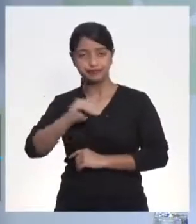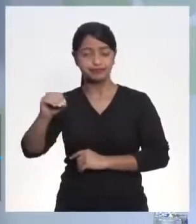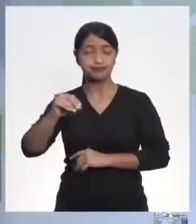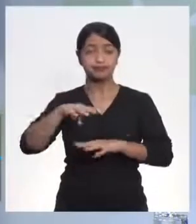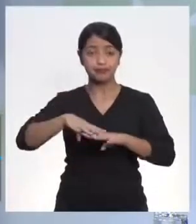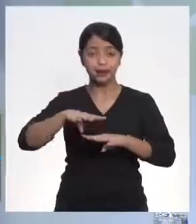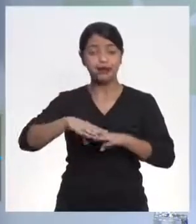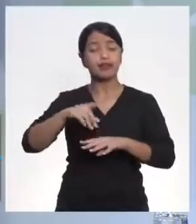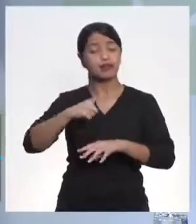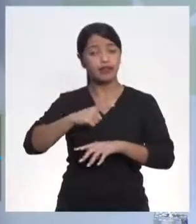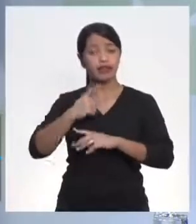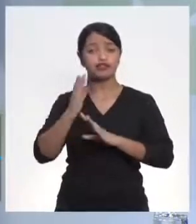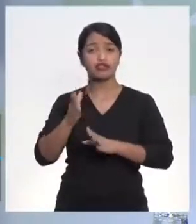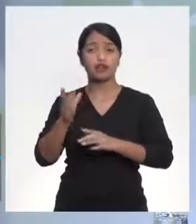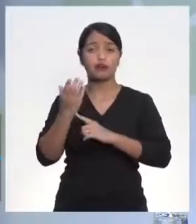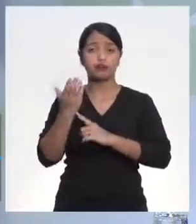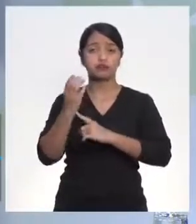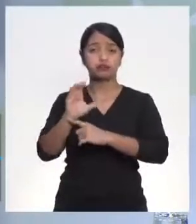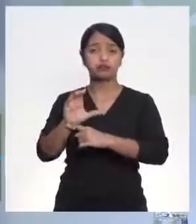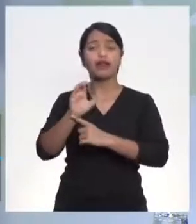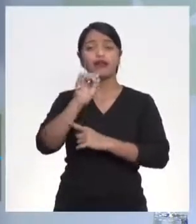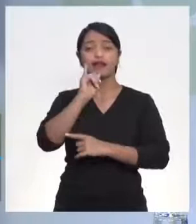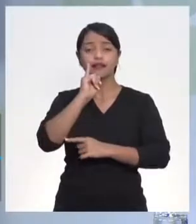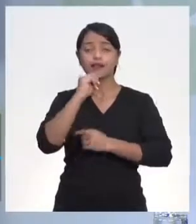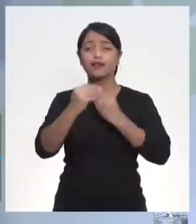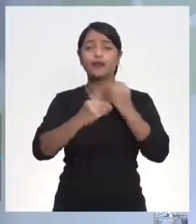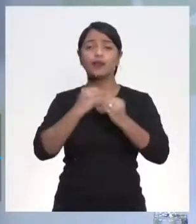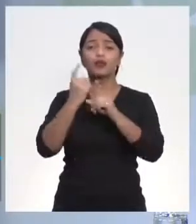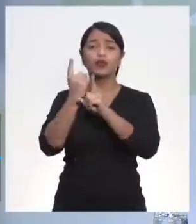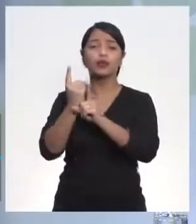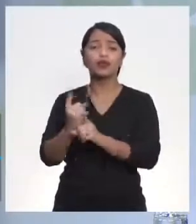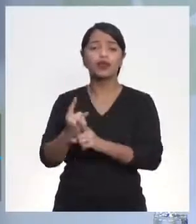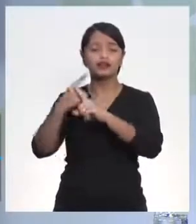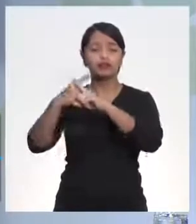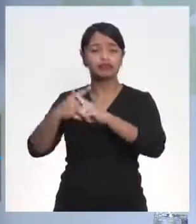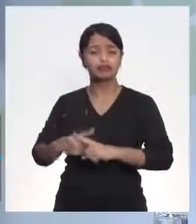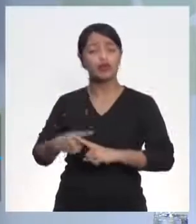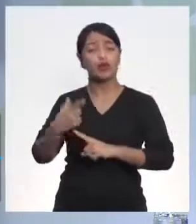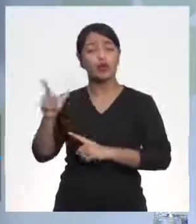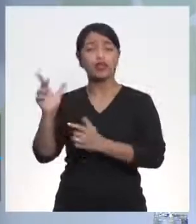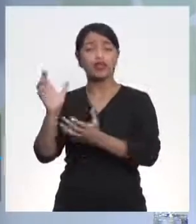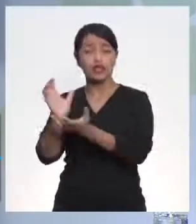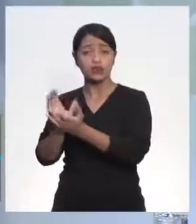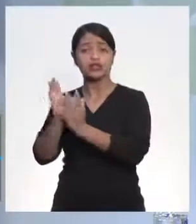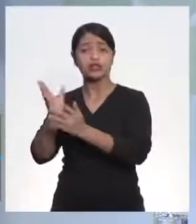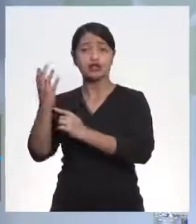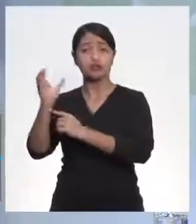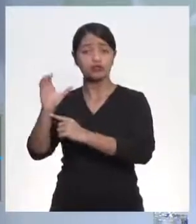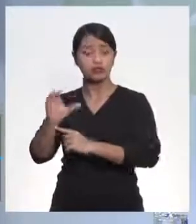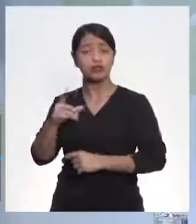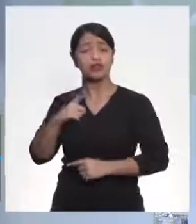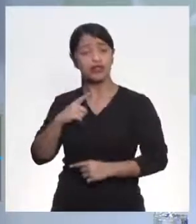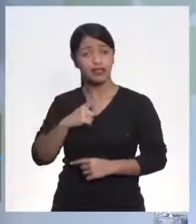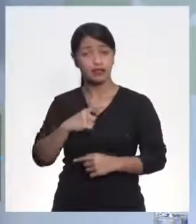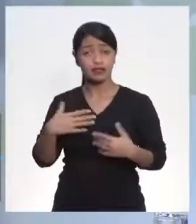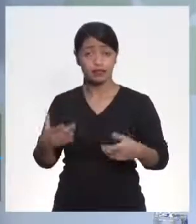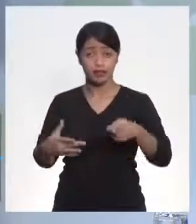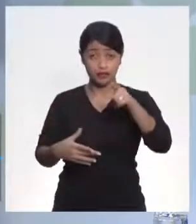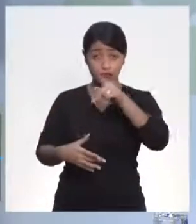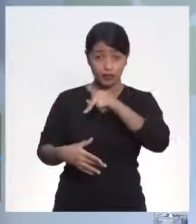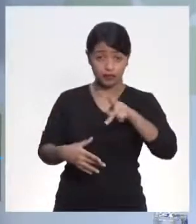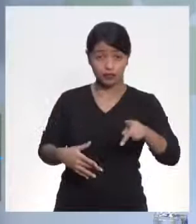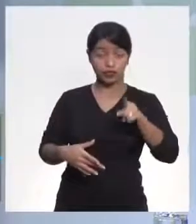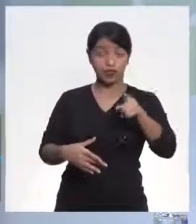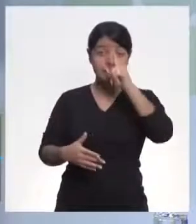alguns múltiplos. Já tem até publicações de outras equipes que fizeram. Então, professores, estipulem data, prazo para